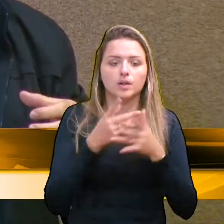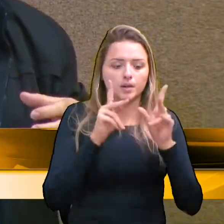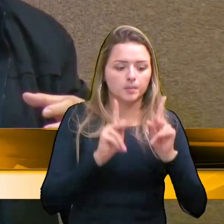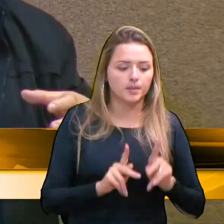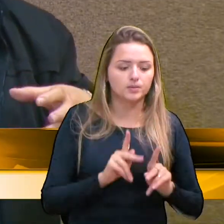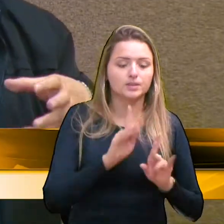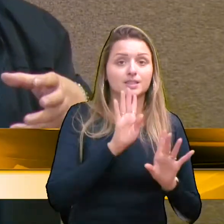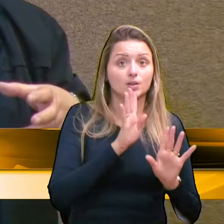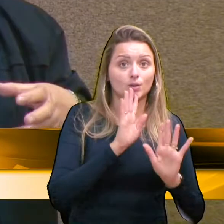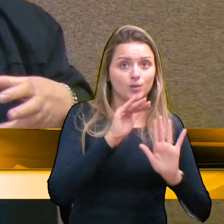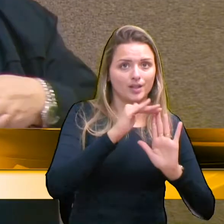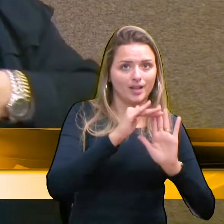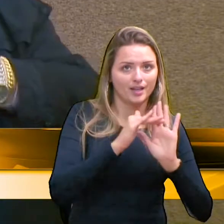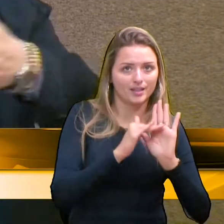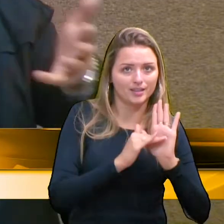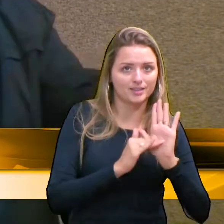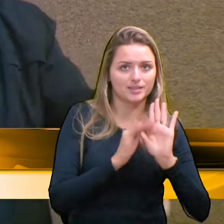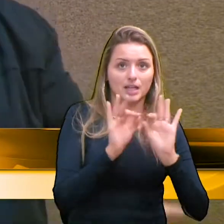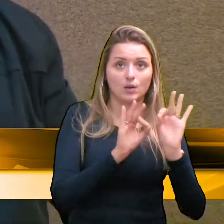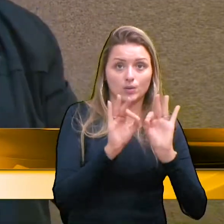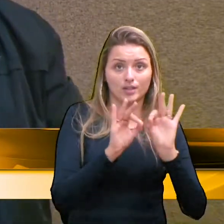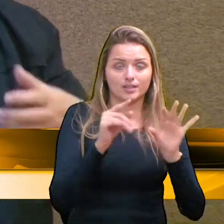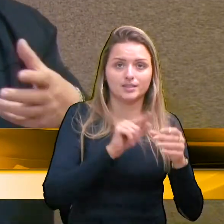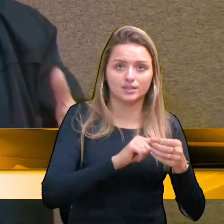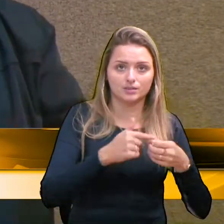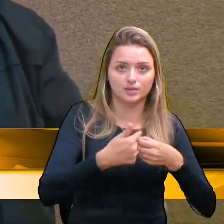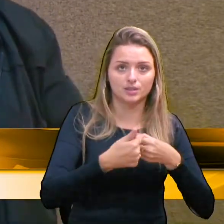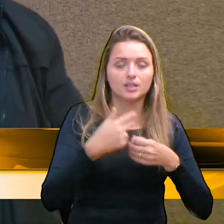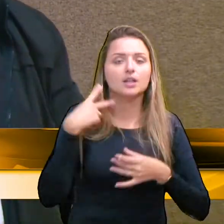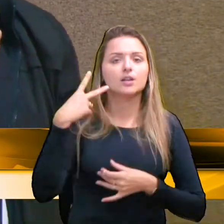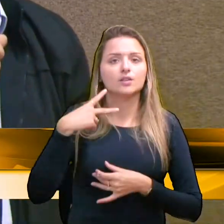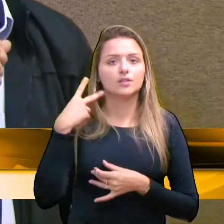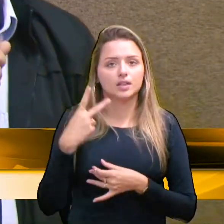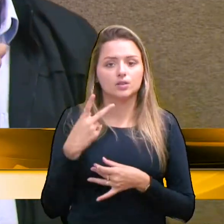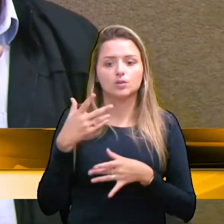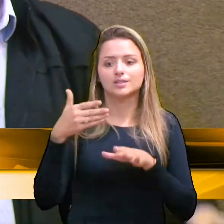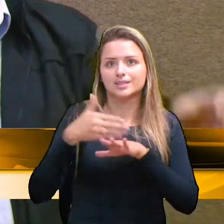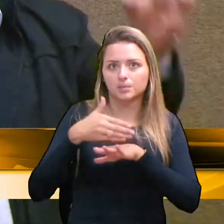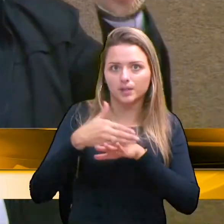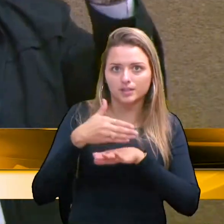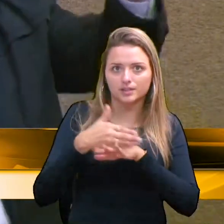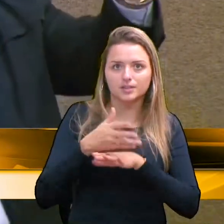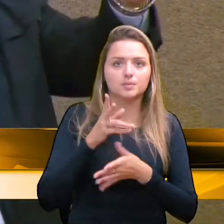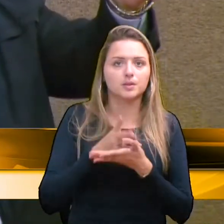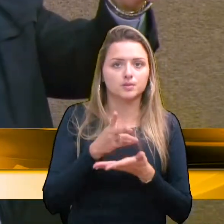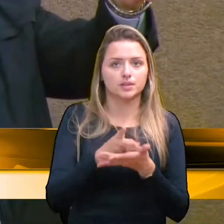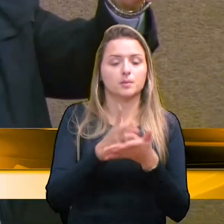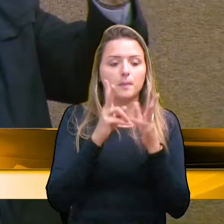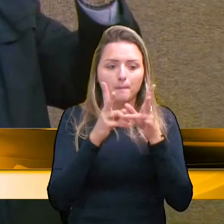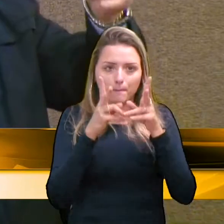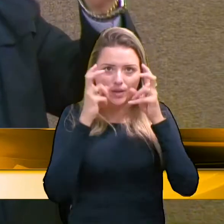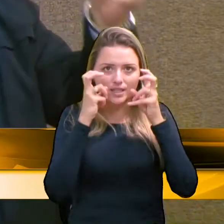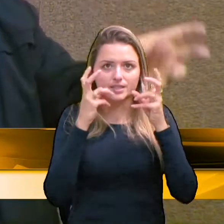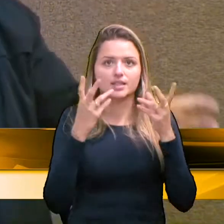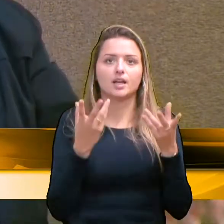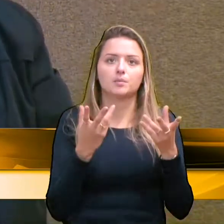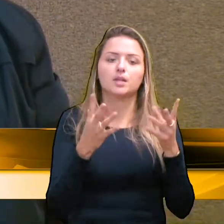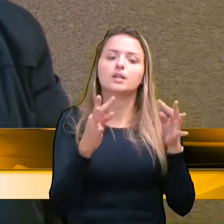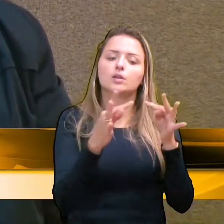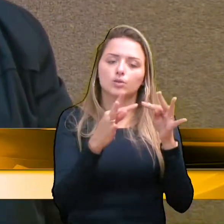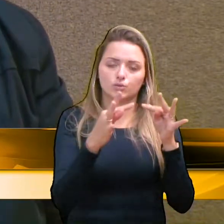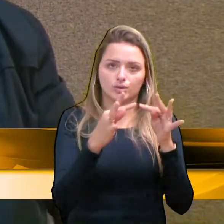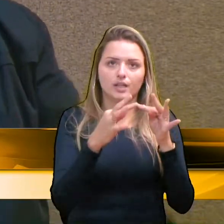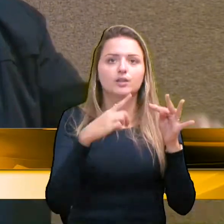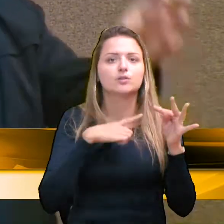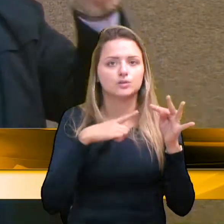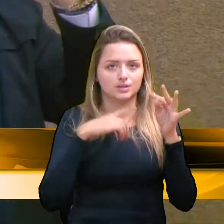plano diretor, especialmente os vereadores que lidam com isso diariamente, a gente percebe que existe um domínio de